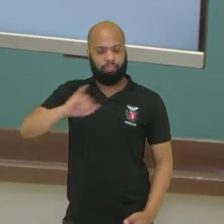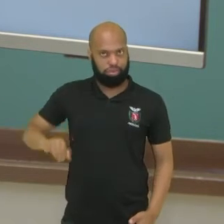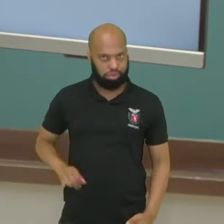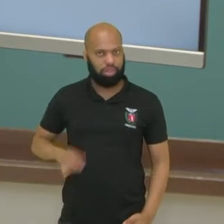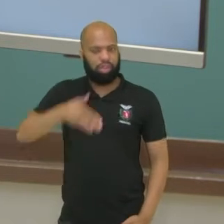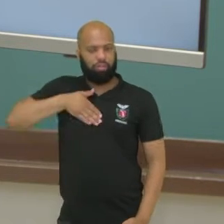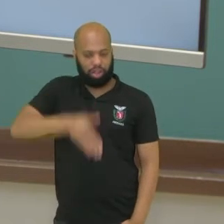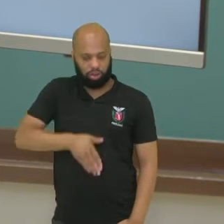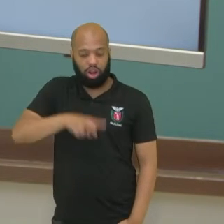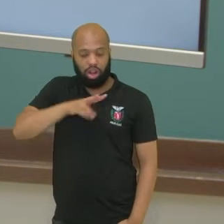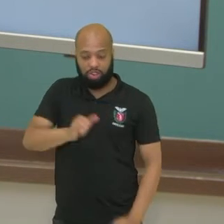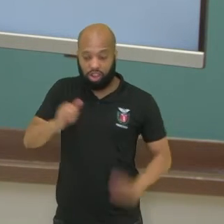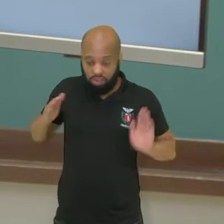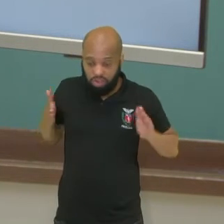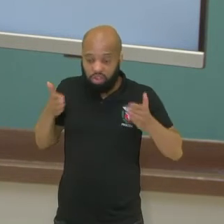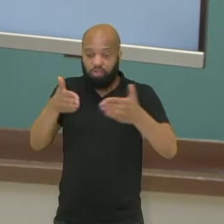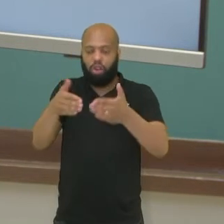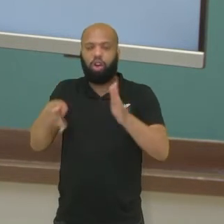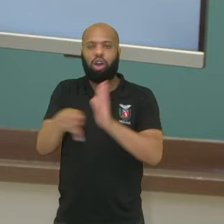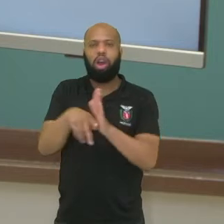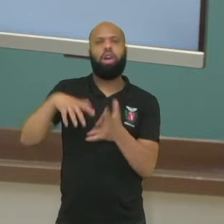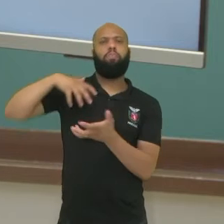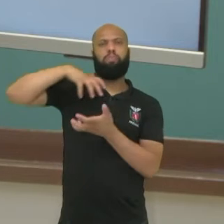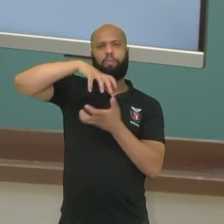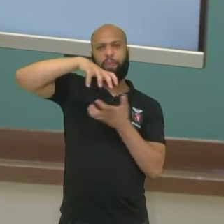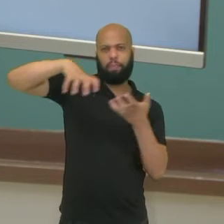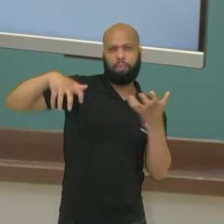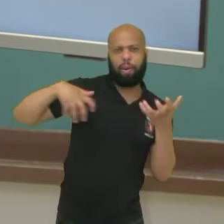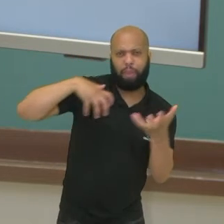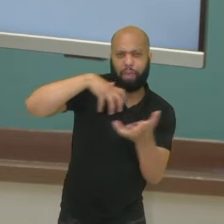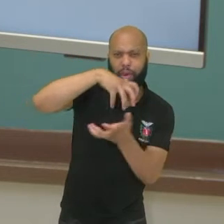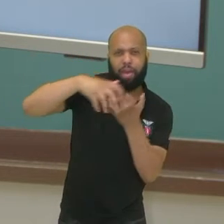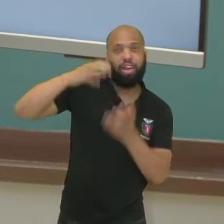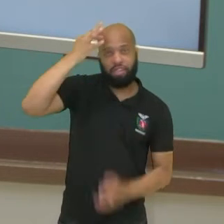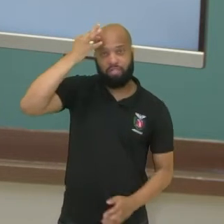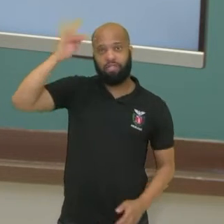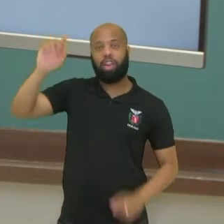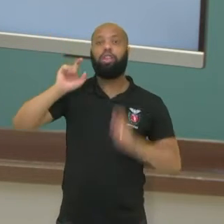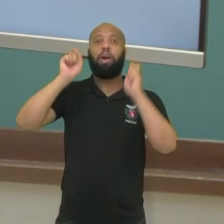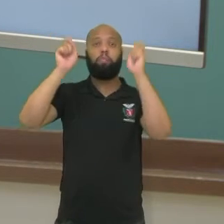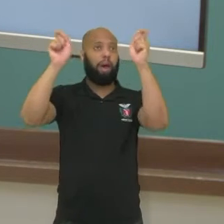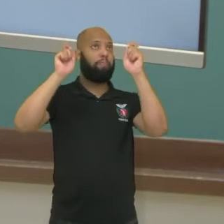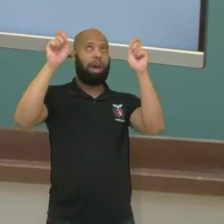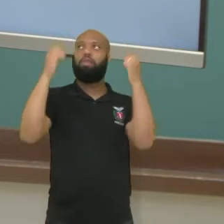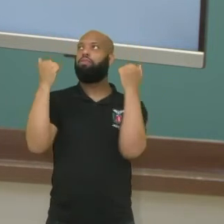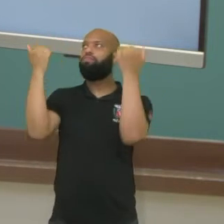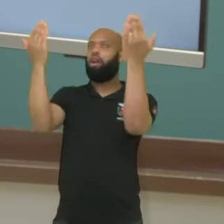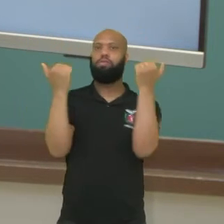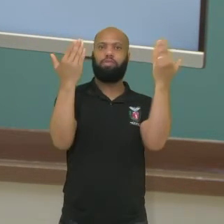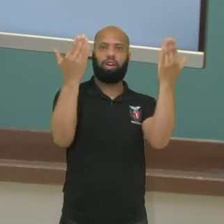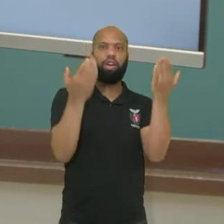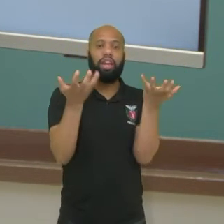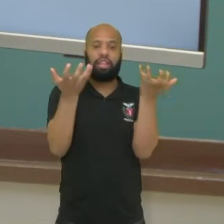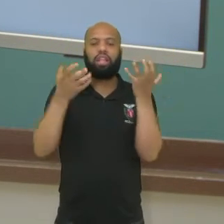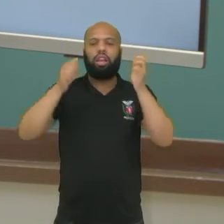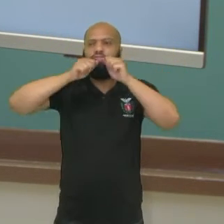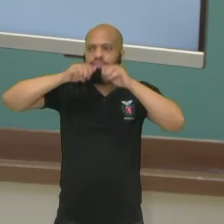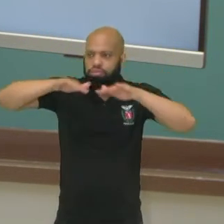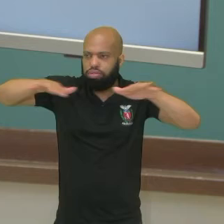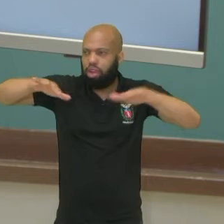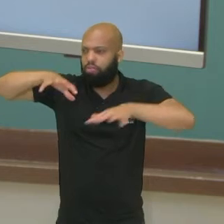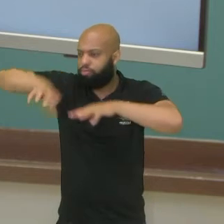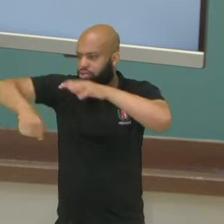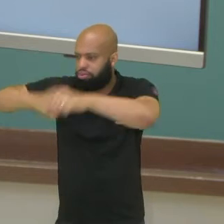vai canalizar o furor revolucionário francês para as campanhas externas, ou seja, ele vai expandir os seus